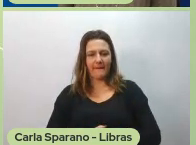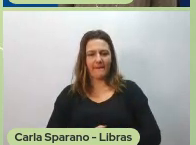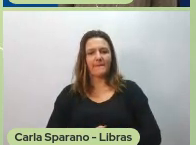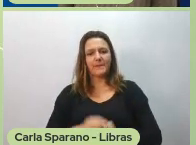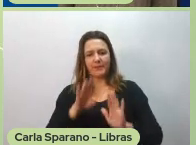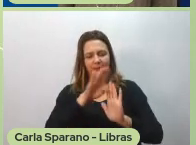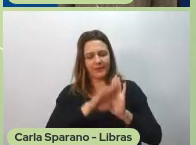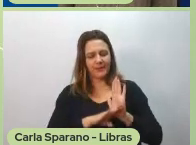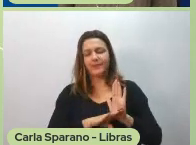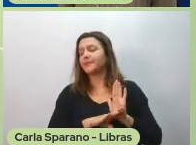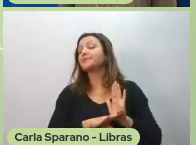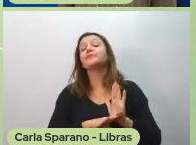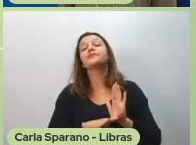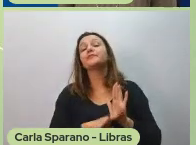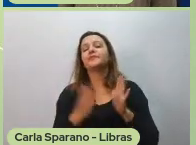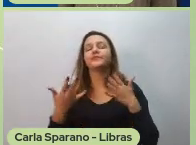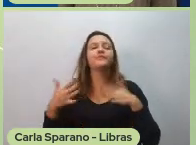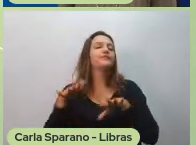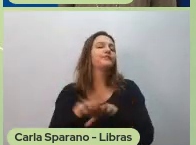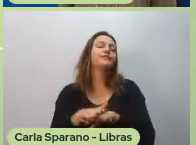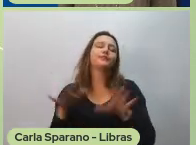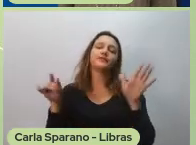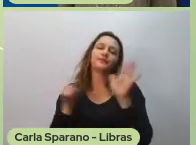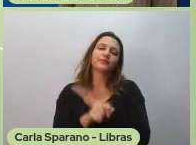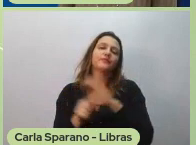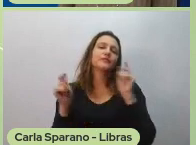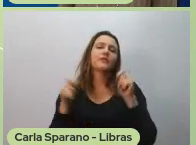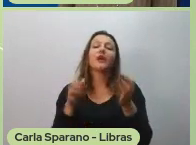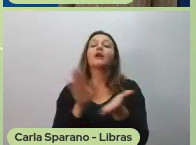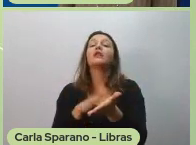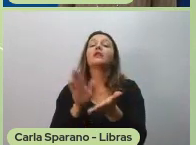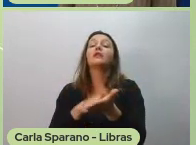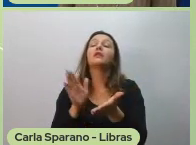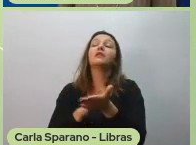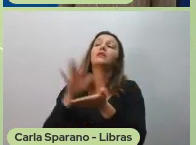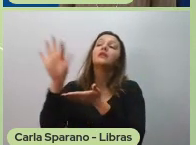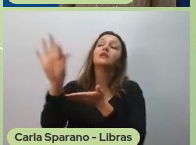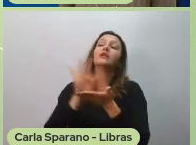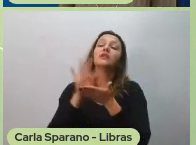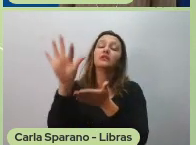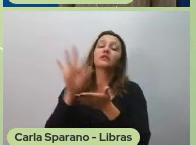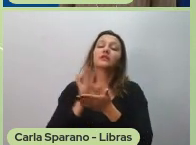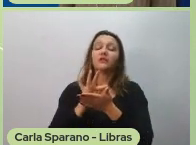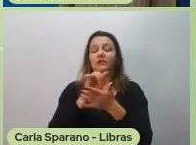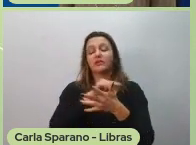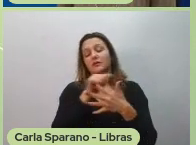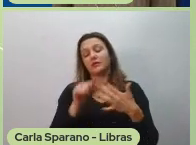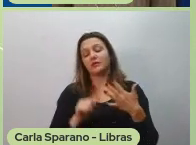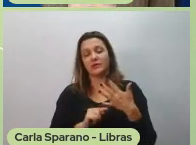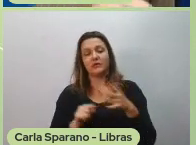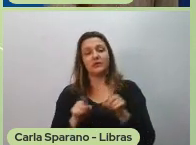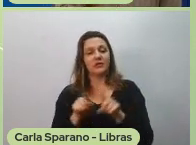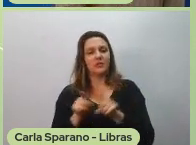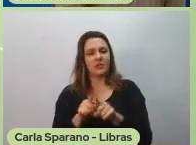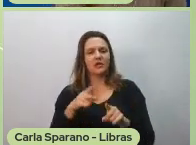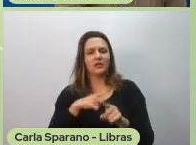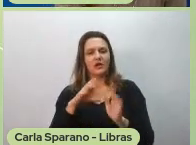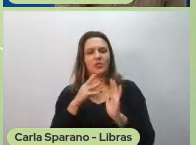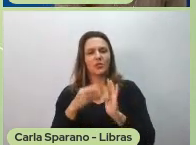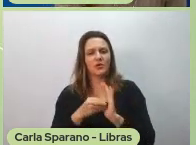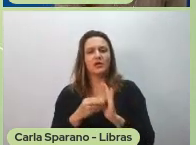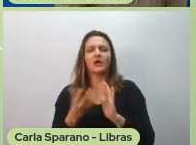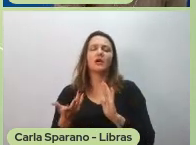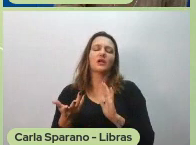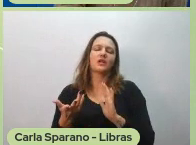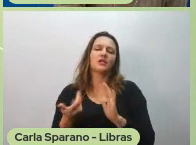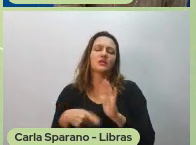de inclusão. Dá para você cobrar de fornecedores, dá para você cobrar do resto da cadeia, que também tem uma abordagem inclusiva, que